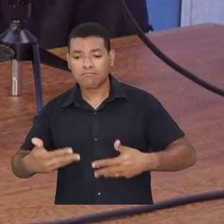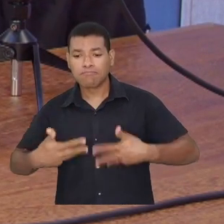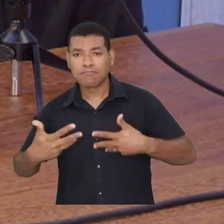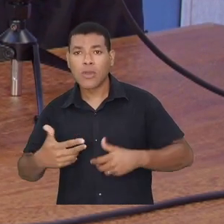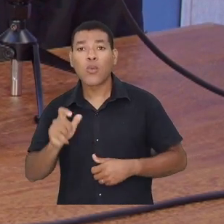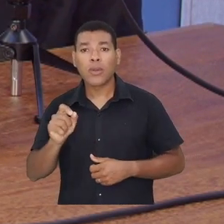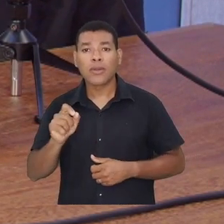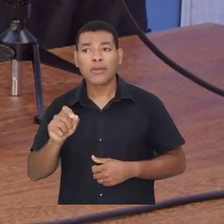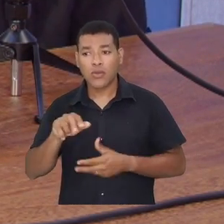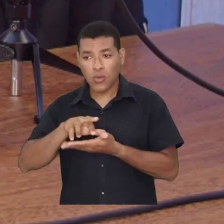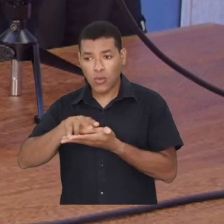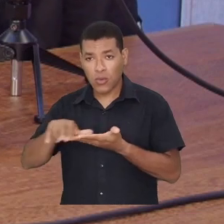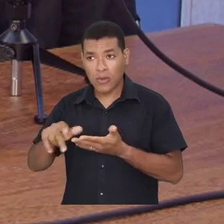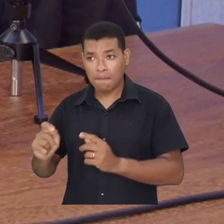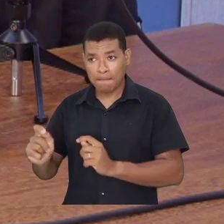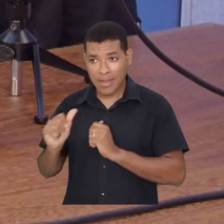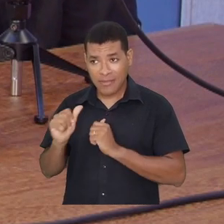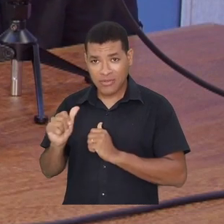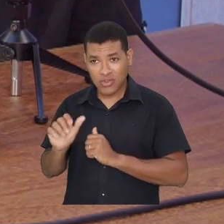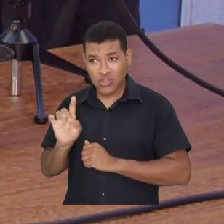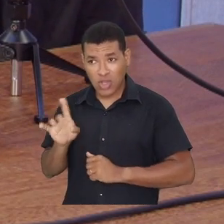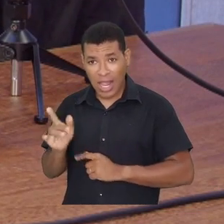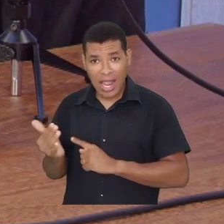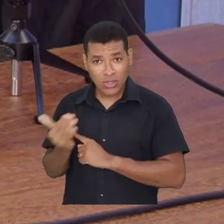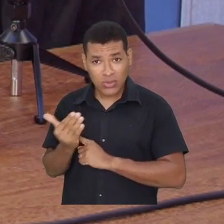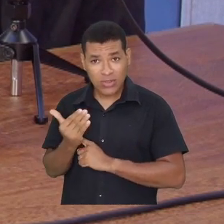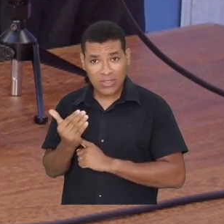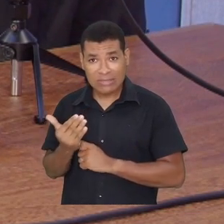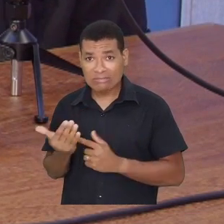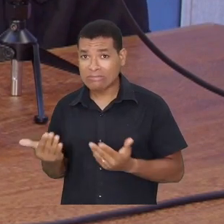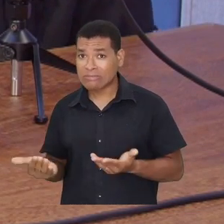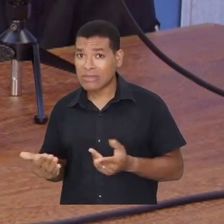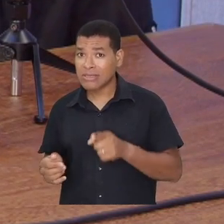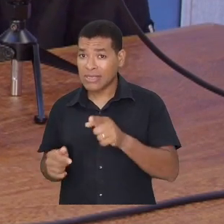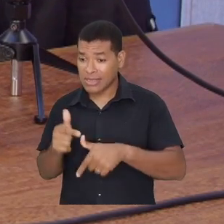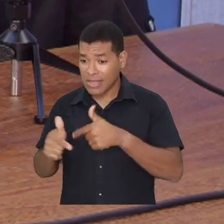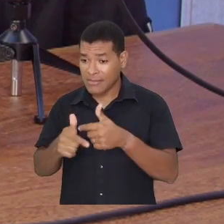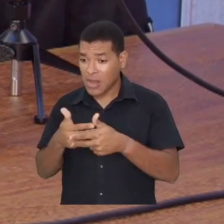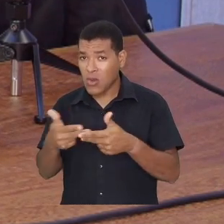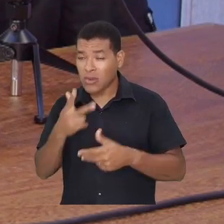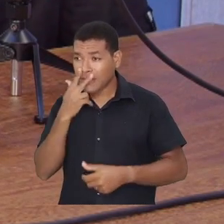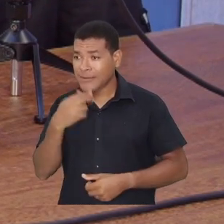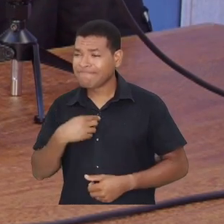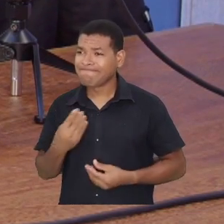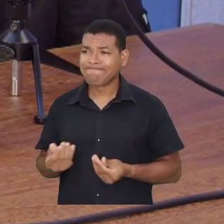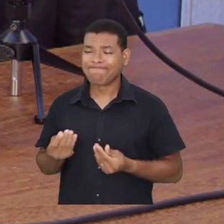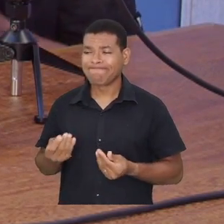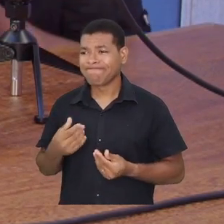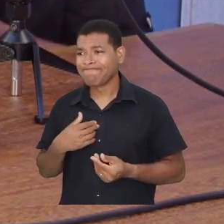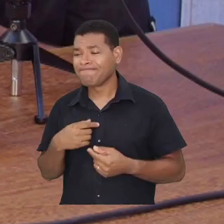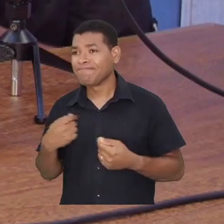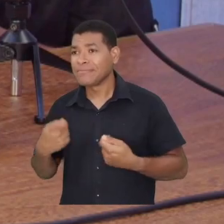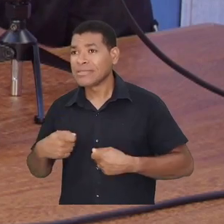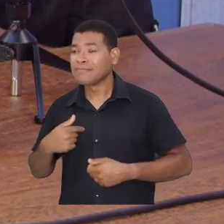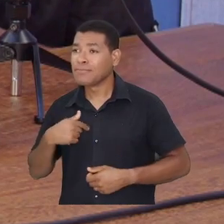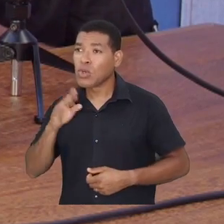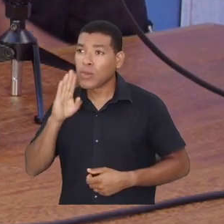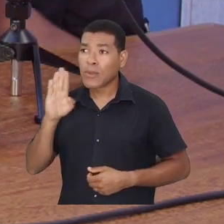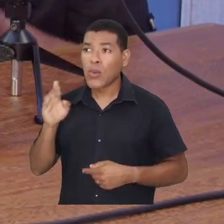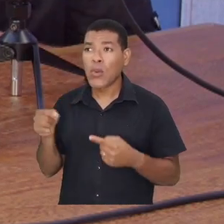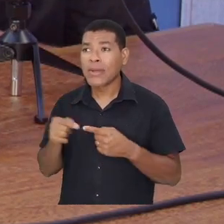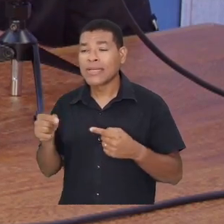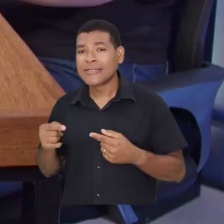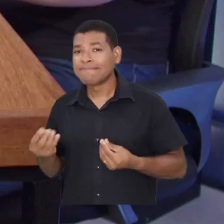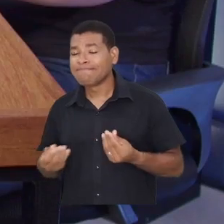Aquele pacote de benefícios que é ótimo, vai ser suficiente? Você está trabalhando com algo que de repente não está alinhado com o que você considera o, nossa, seu princípio?